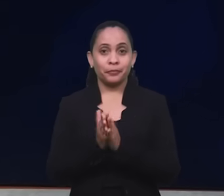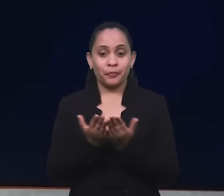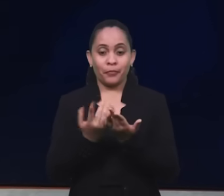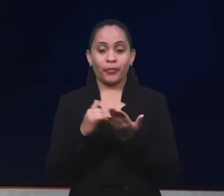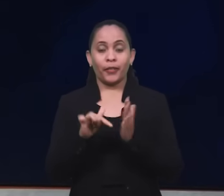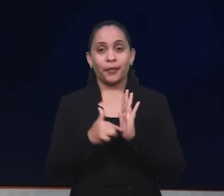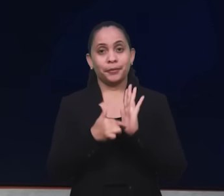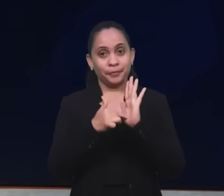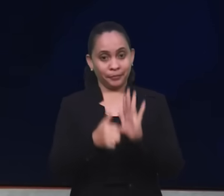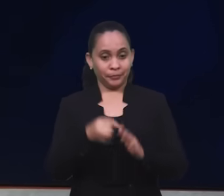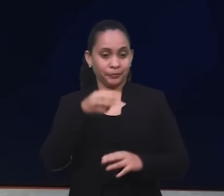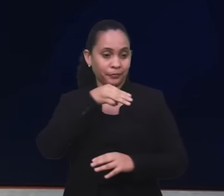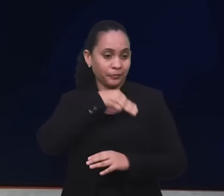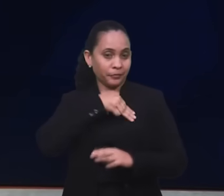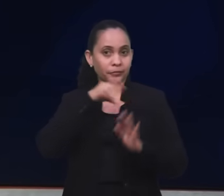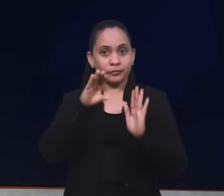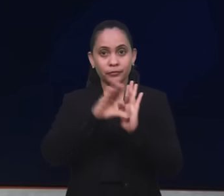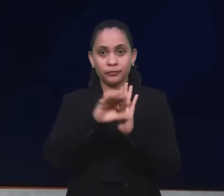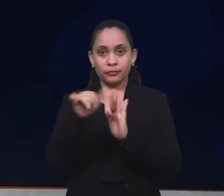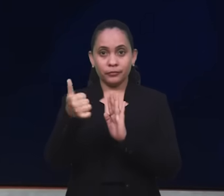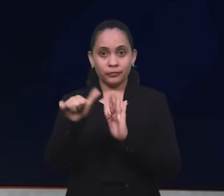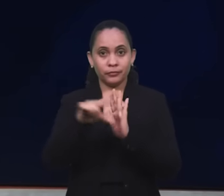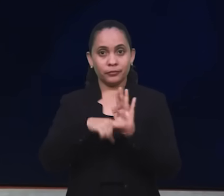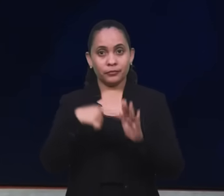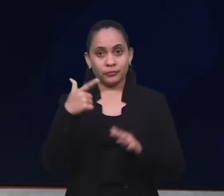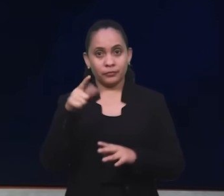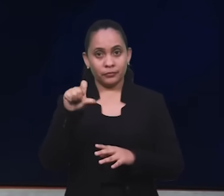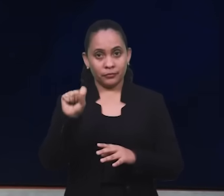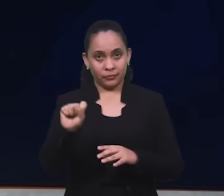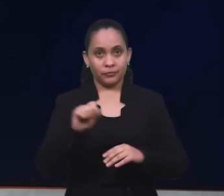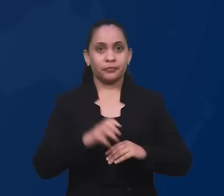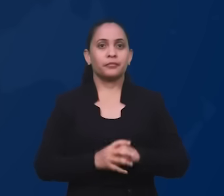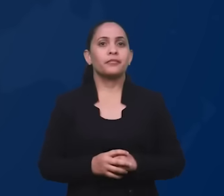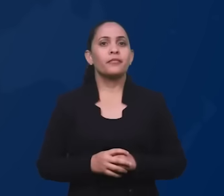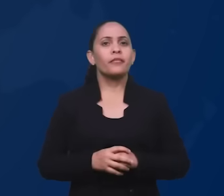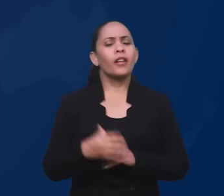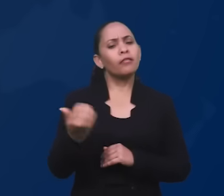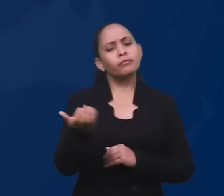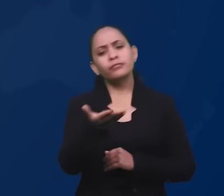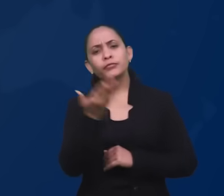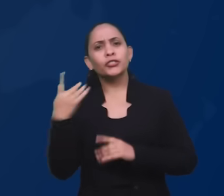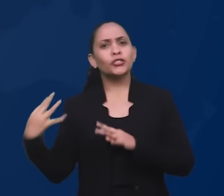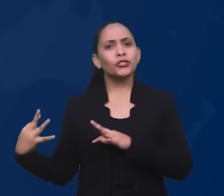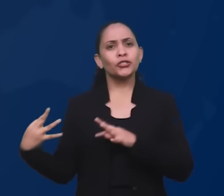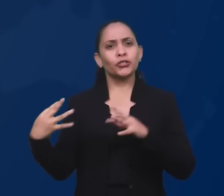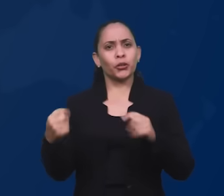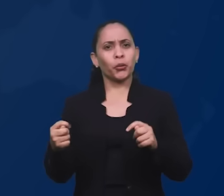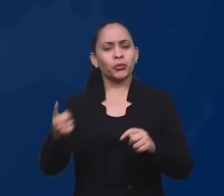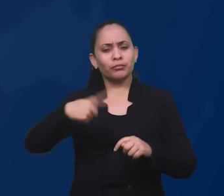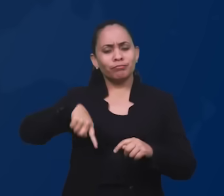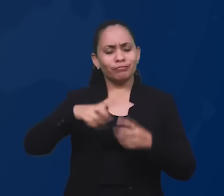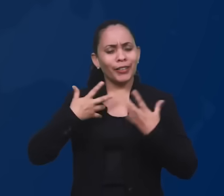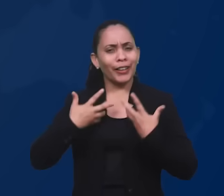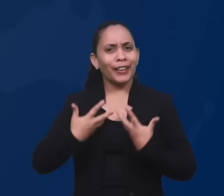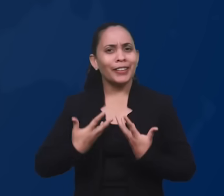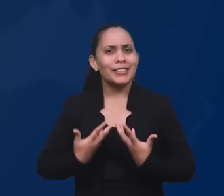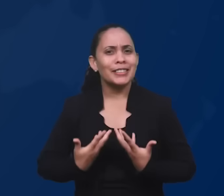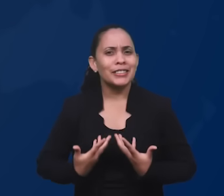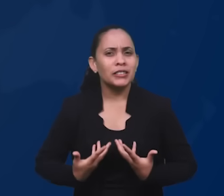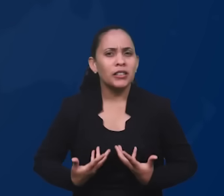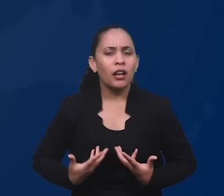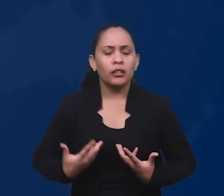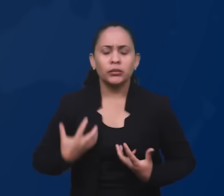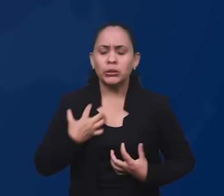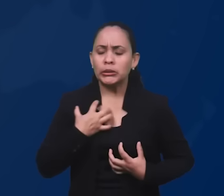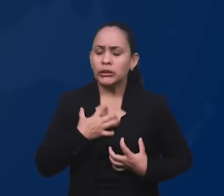assim a palavra do Senhor, Mateus capítulo 11, versículo 28. Vinde a mim, todos que estáis cansados